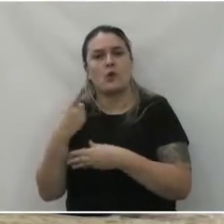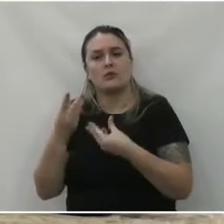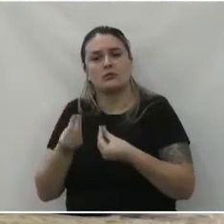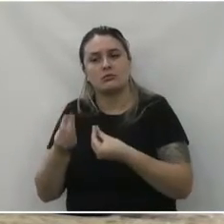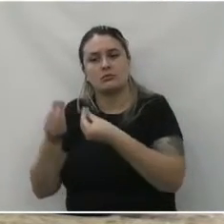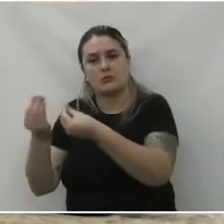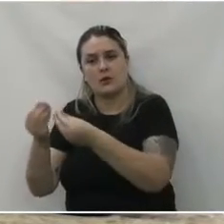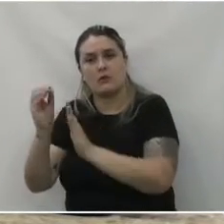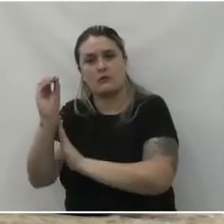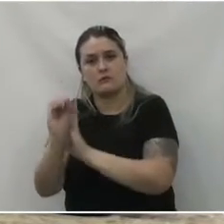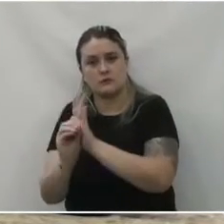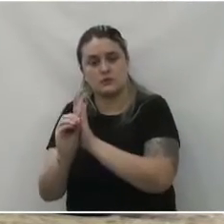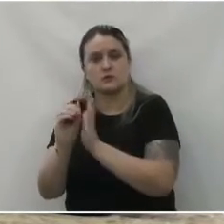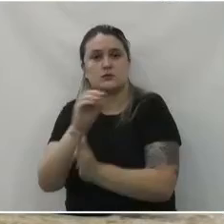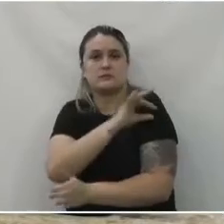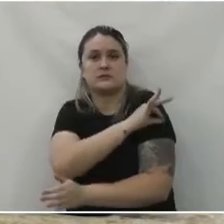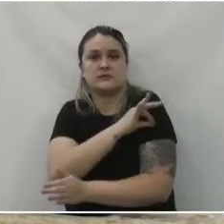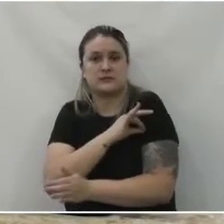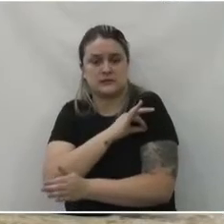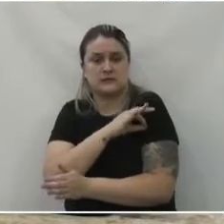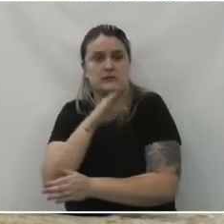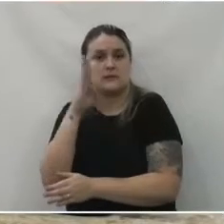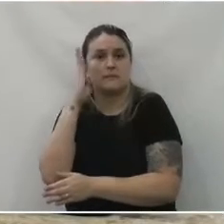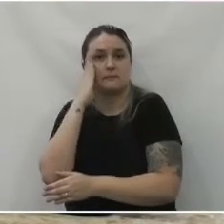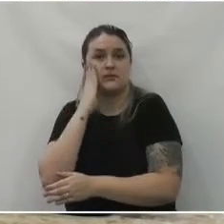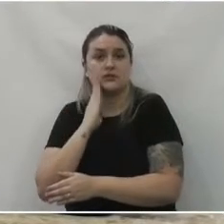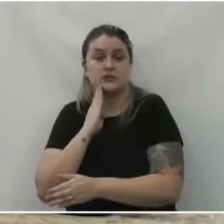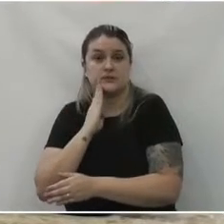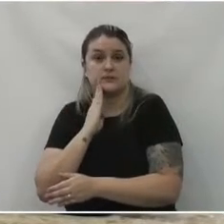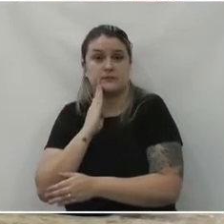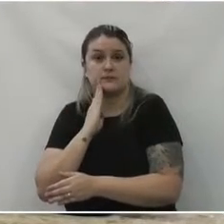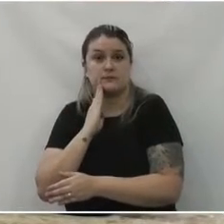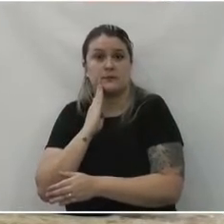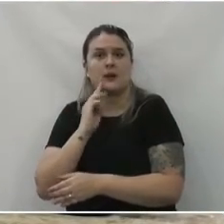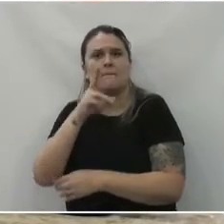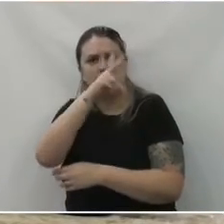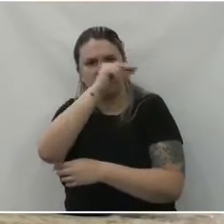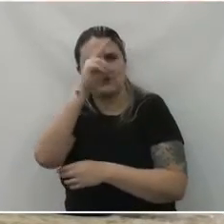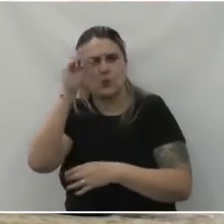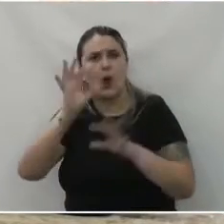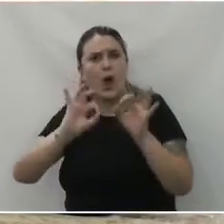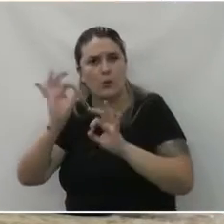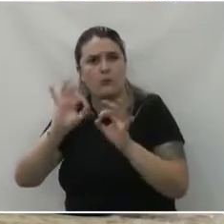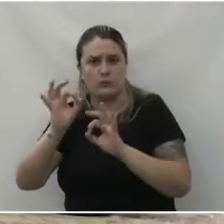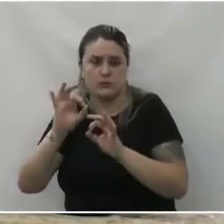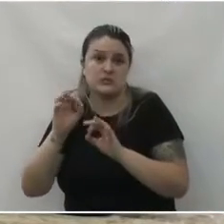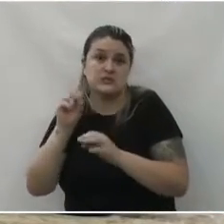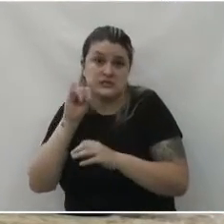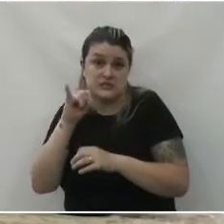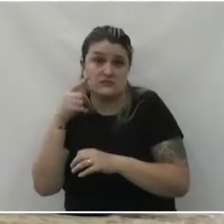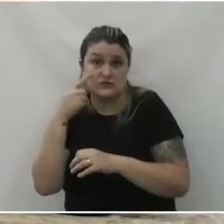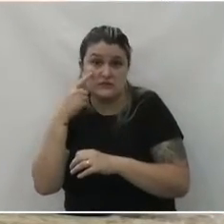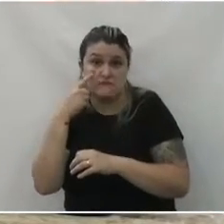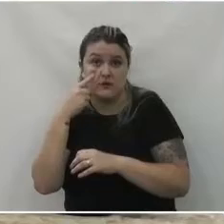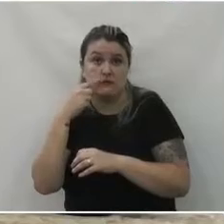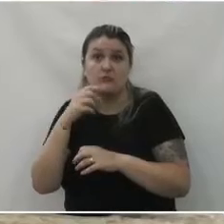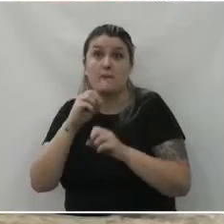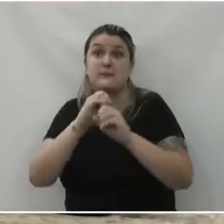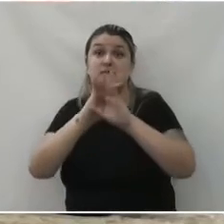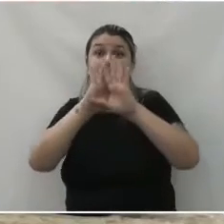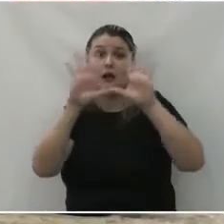pessoalmente para o Buzz tirava solicitando iluminação eles melhoraram um pouco ali se vocês passaram tá bem mais claro